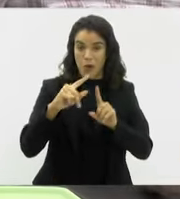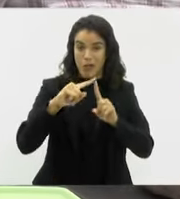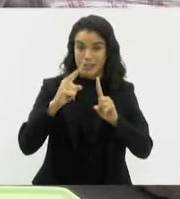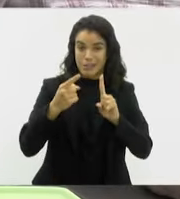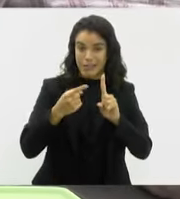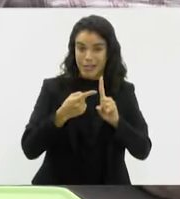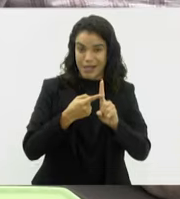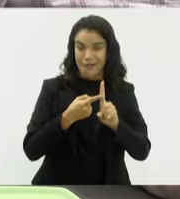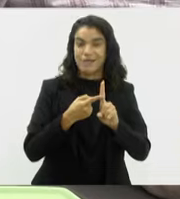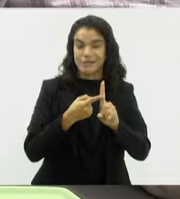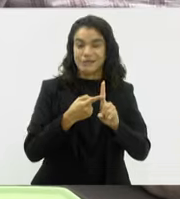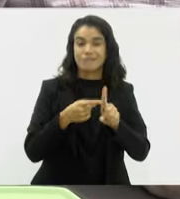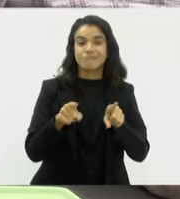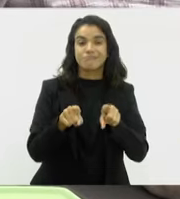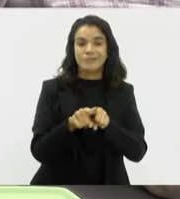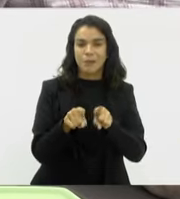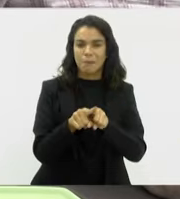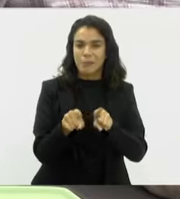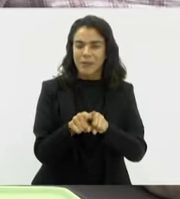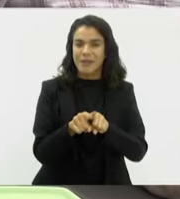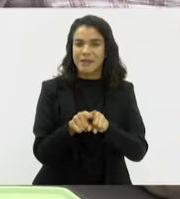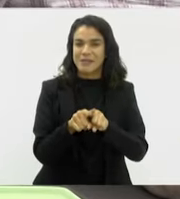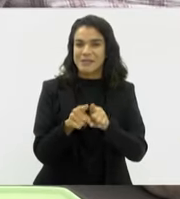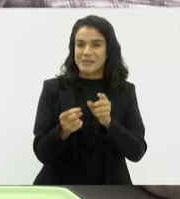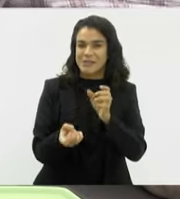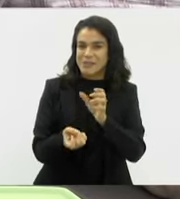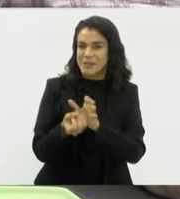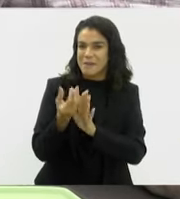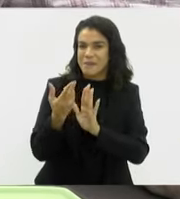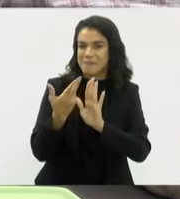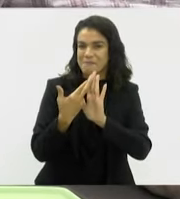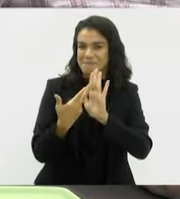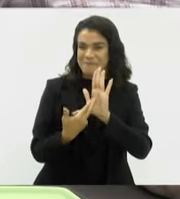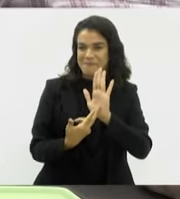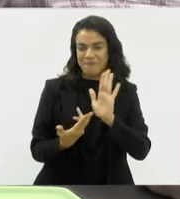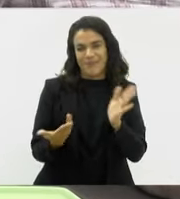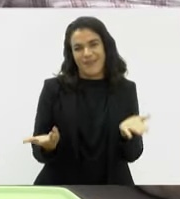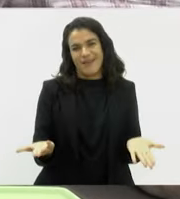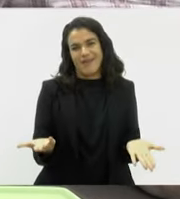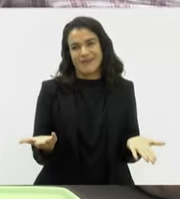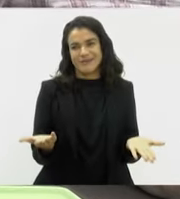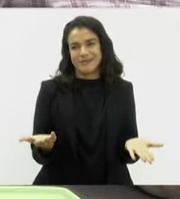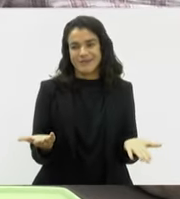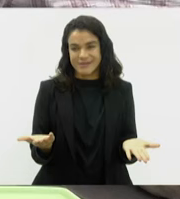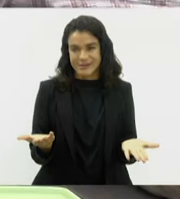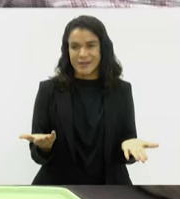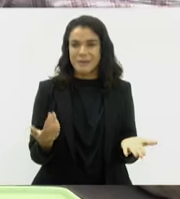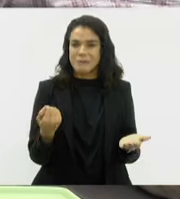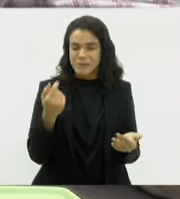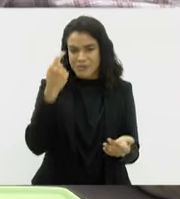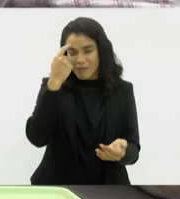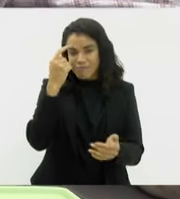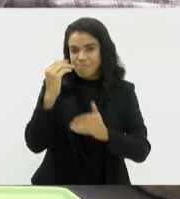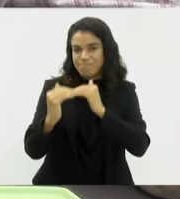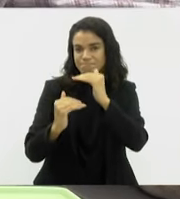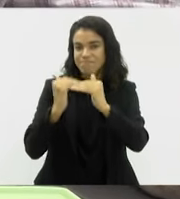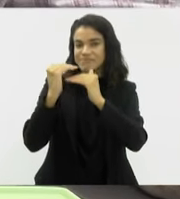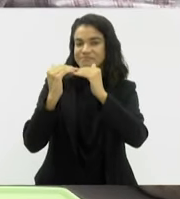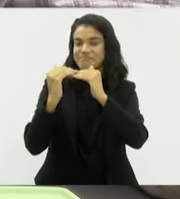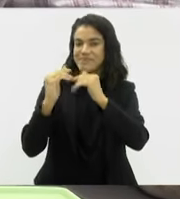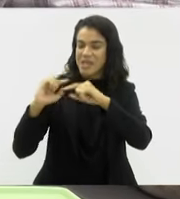ter filho agora, e ainda essas estabelecer situação draconiana, pelo amor de Deus. Temos que crescer e